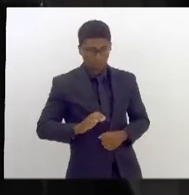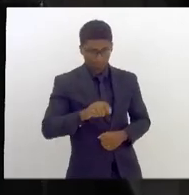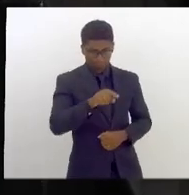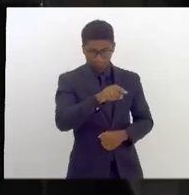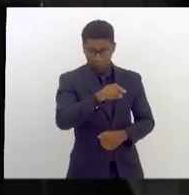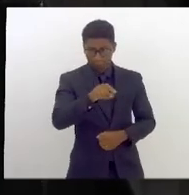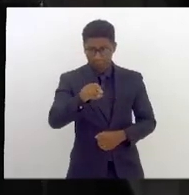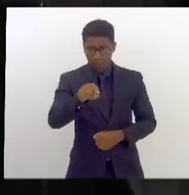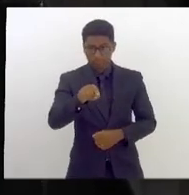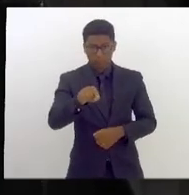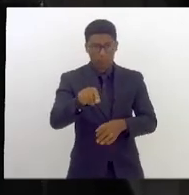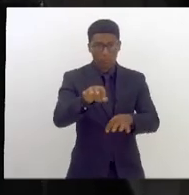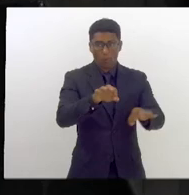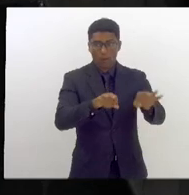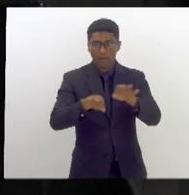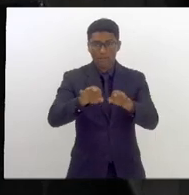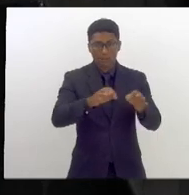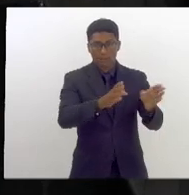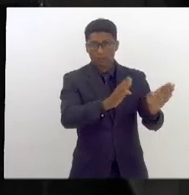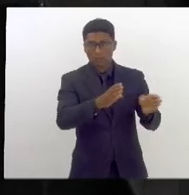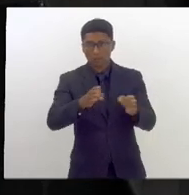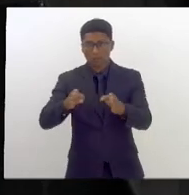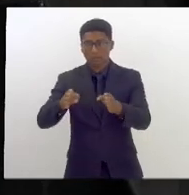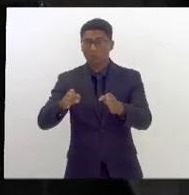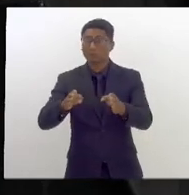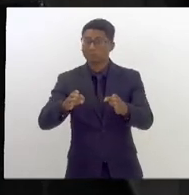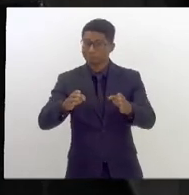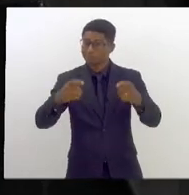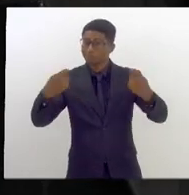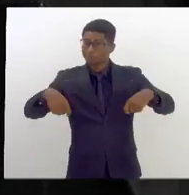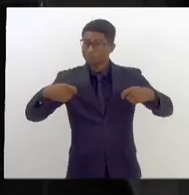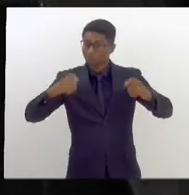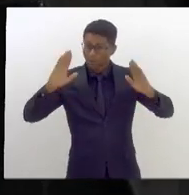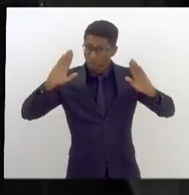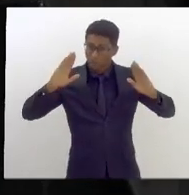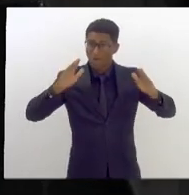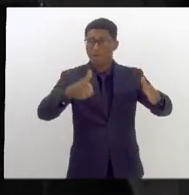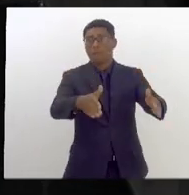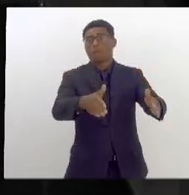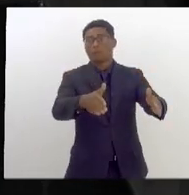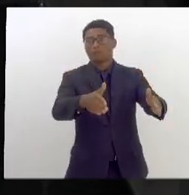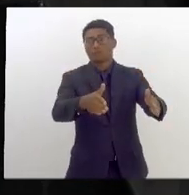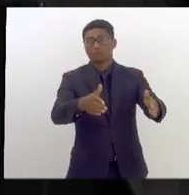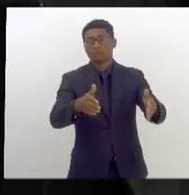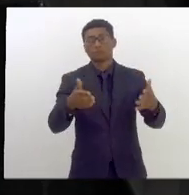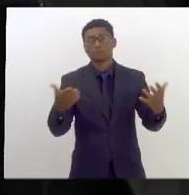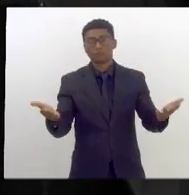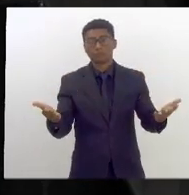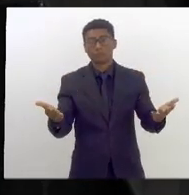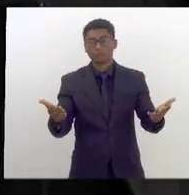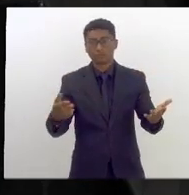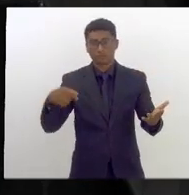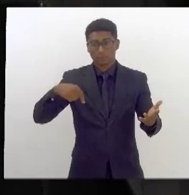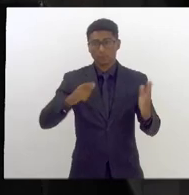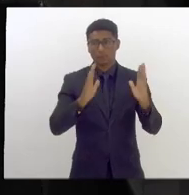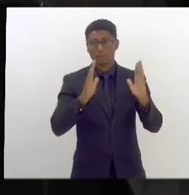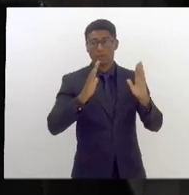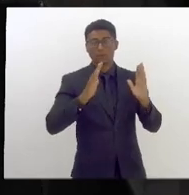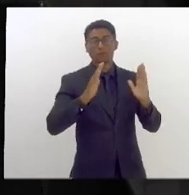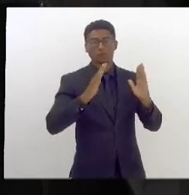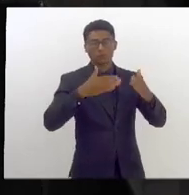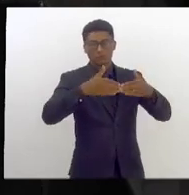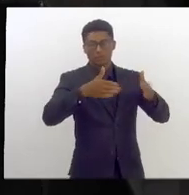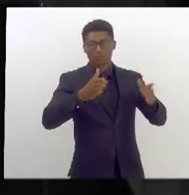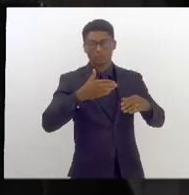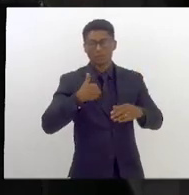uma questão de bastante destaque então pedir nesse expediente inicial para fazer os